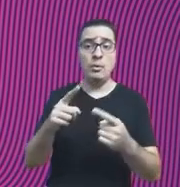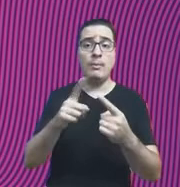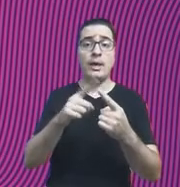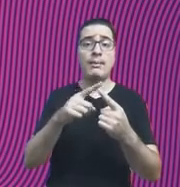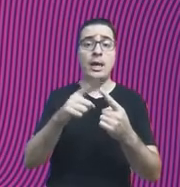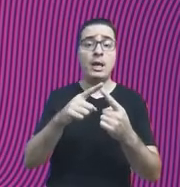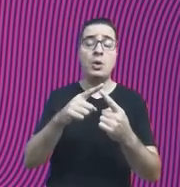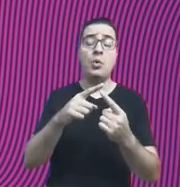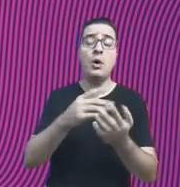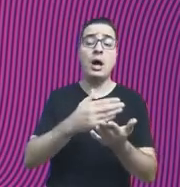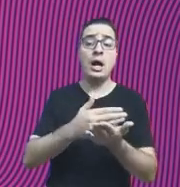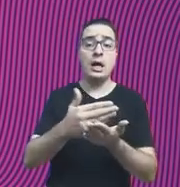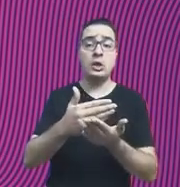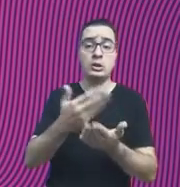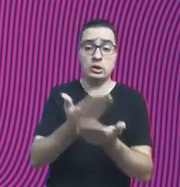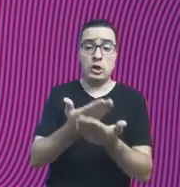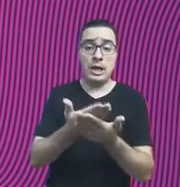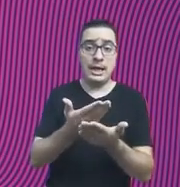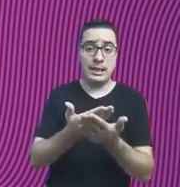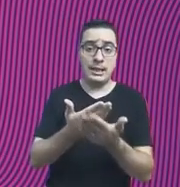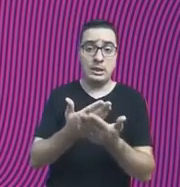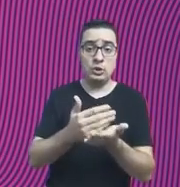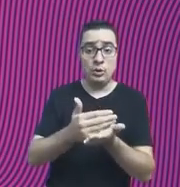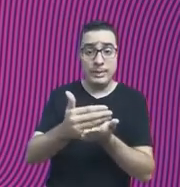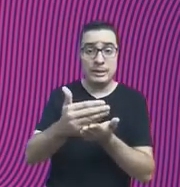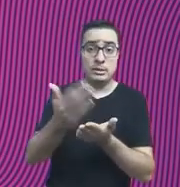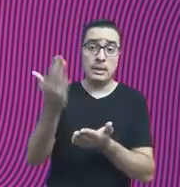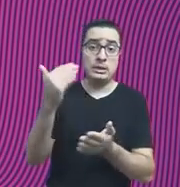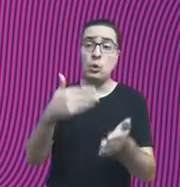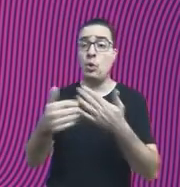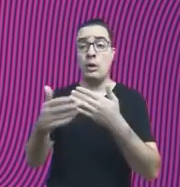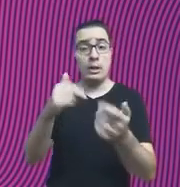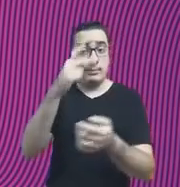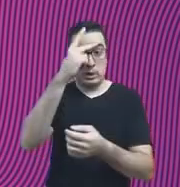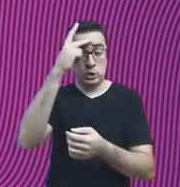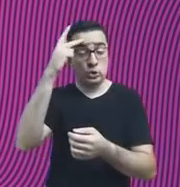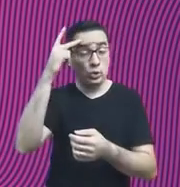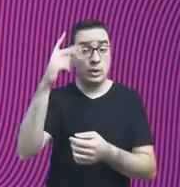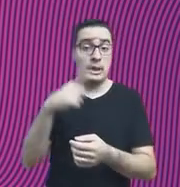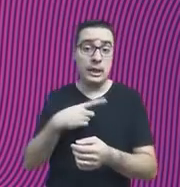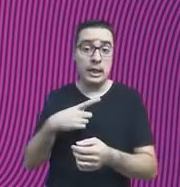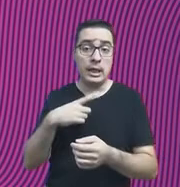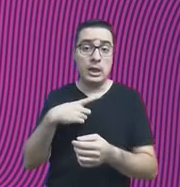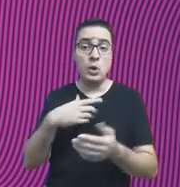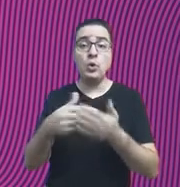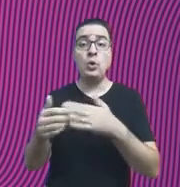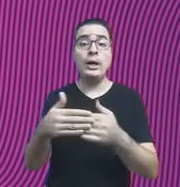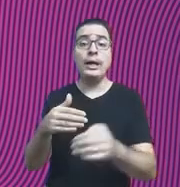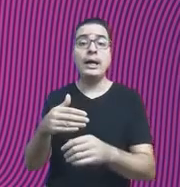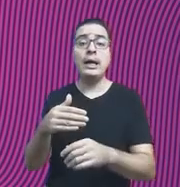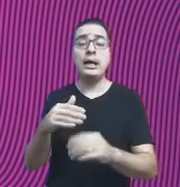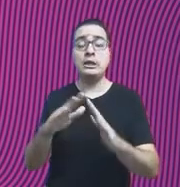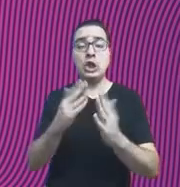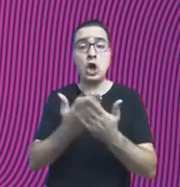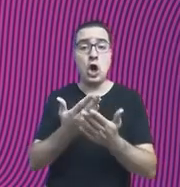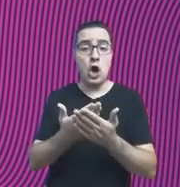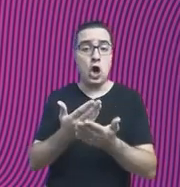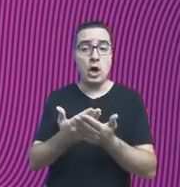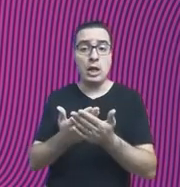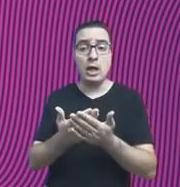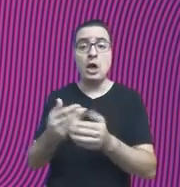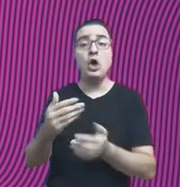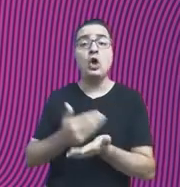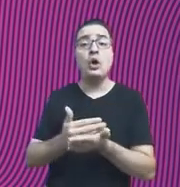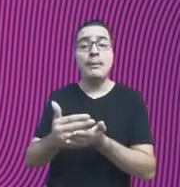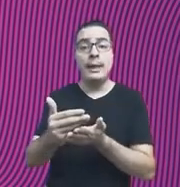escolaridade, desde o início da escolaridade de qualquer cidadão britânico, em qualquer escola, ele começa a receber até o último ano